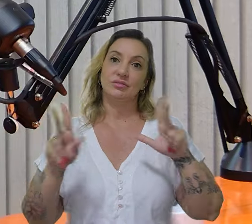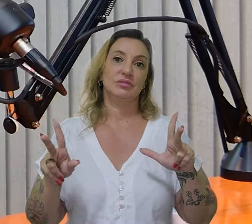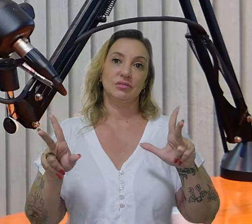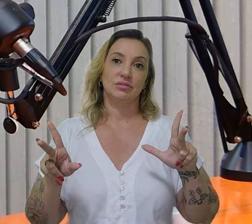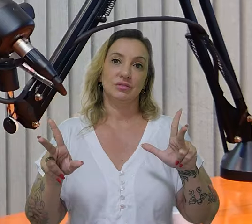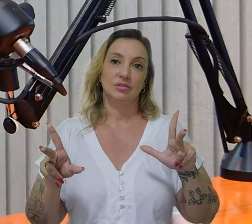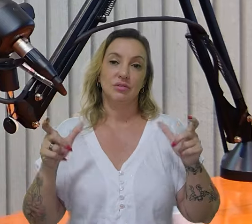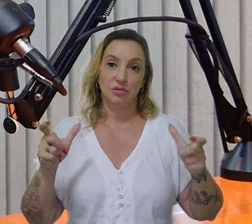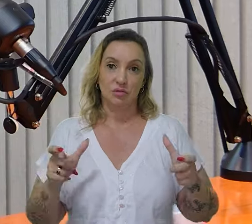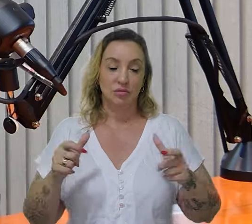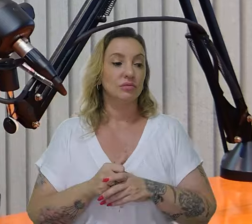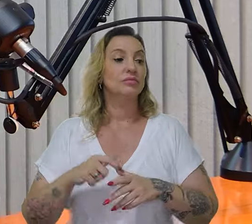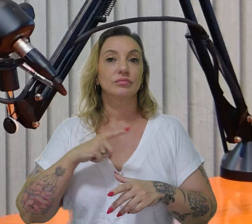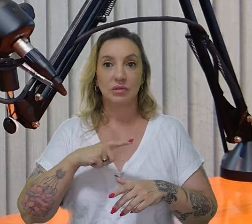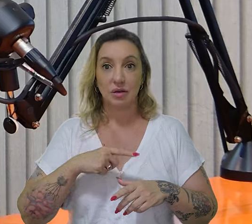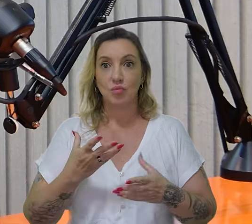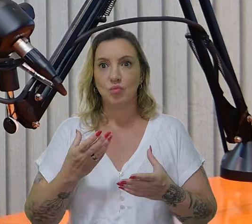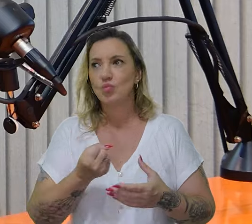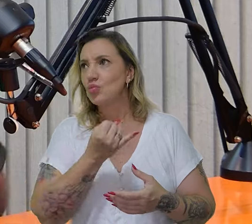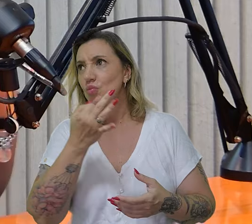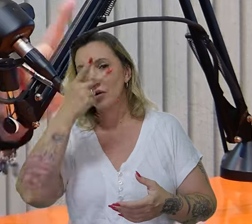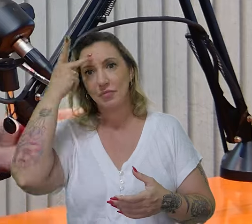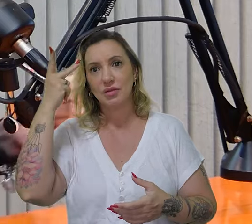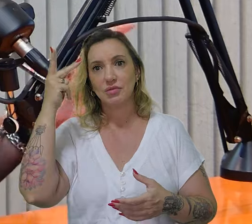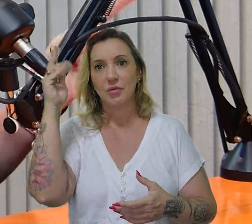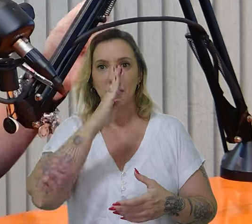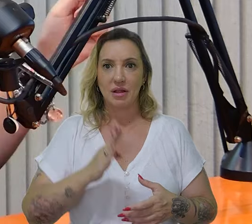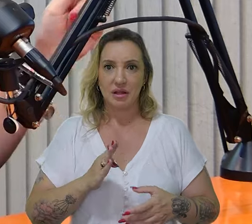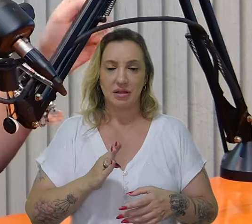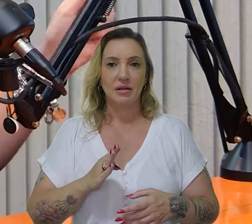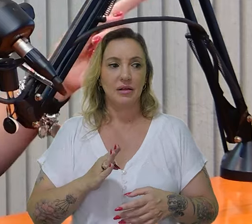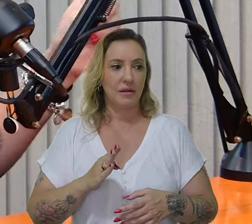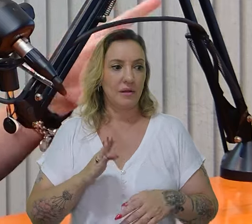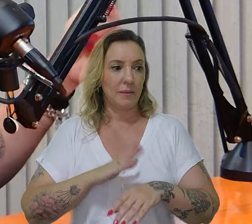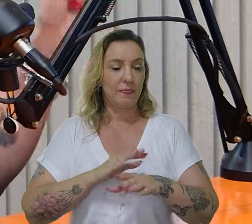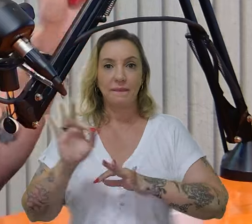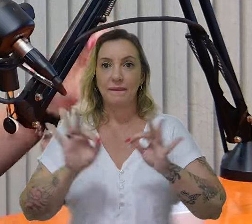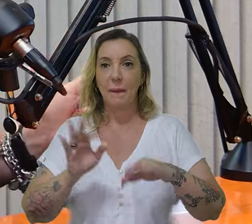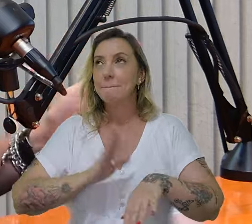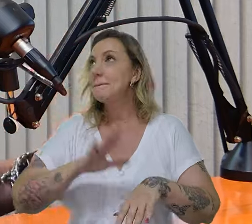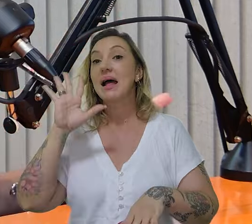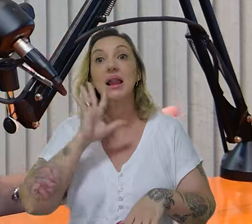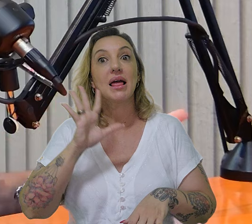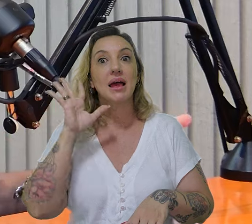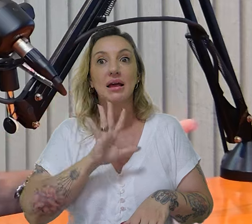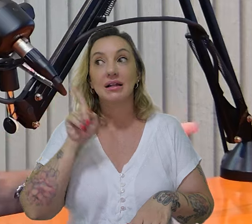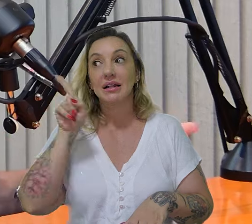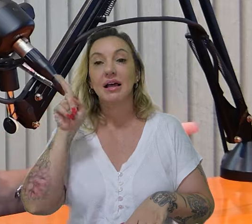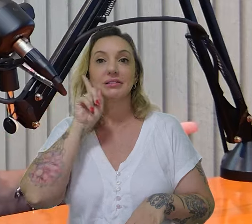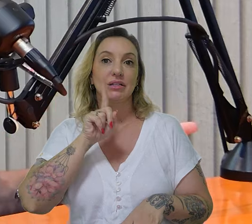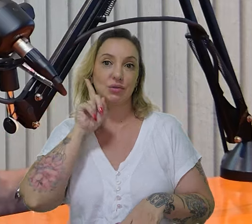Thaís eh tem muito brasileiro fazendo os projetos mais legais nos Estados